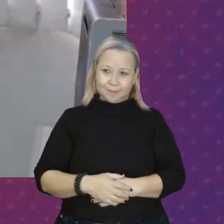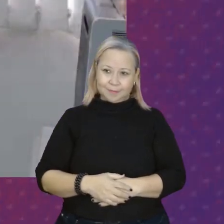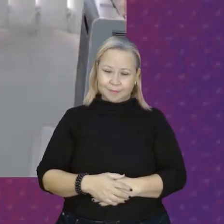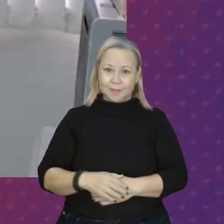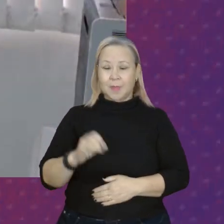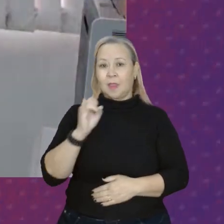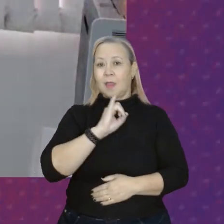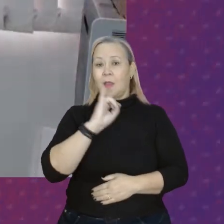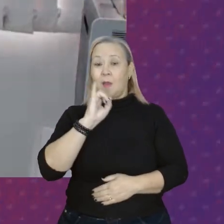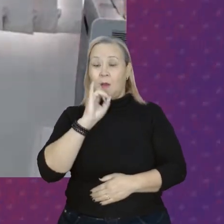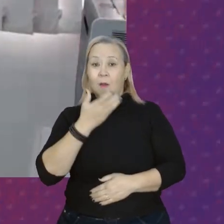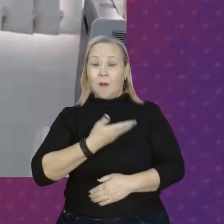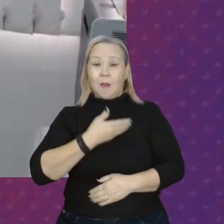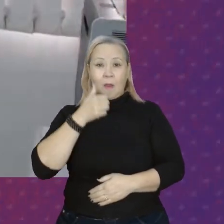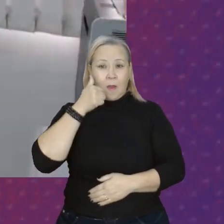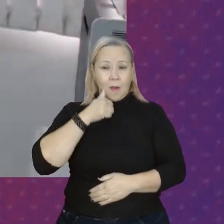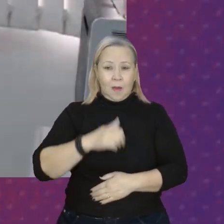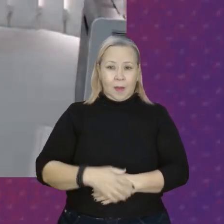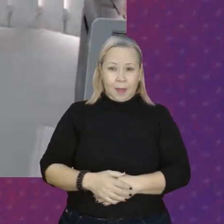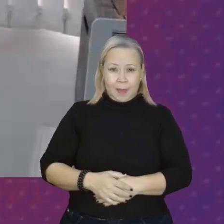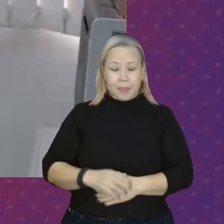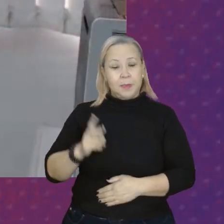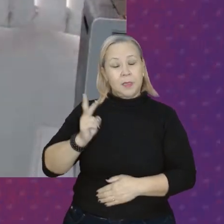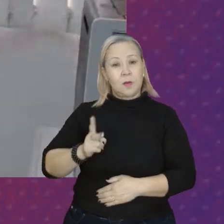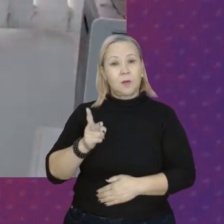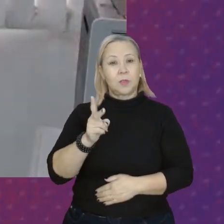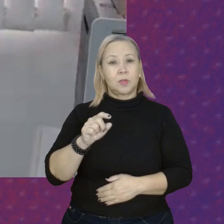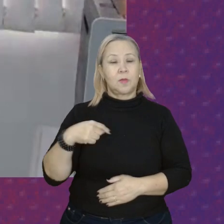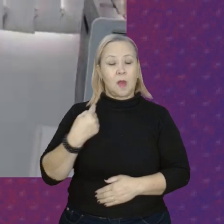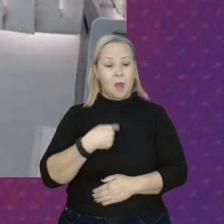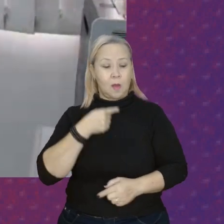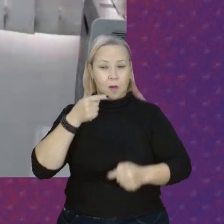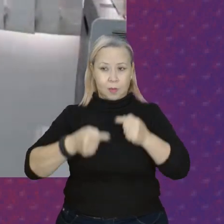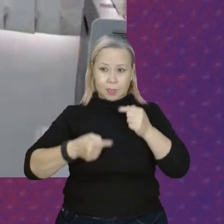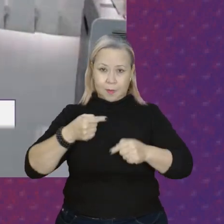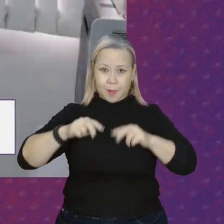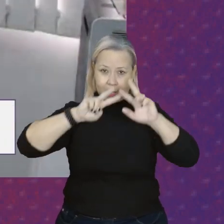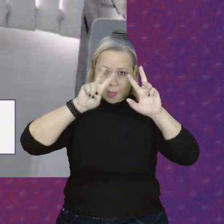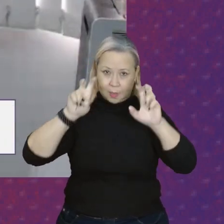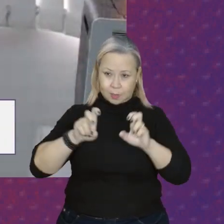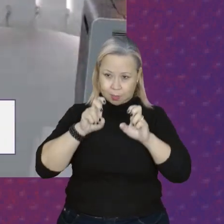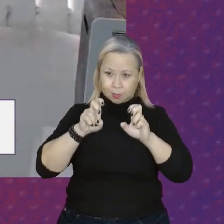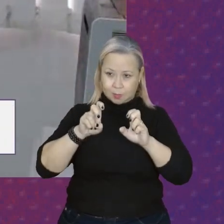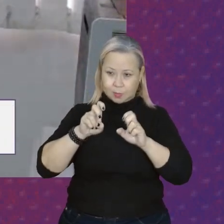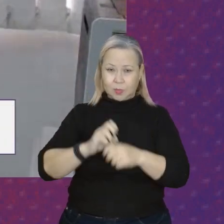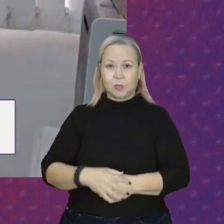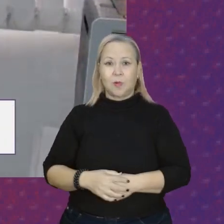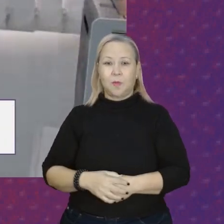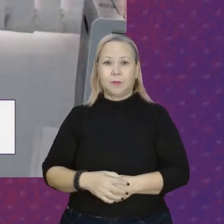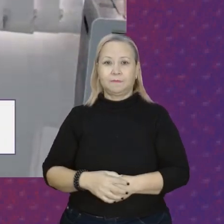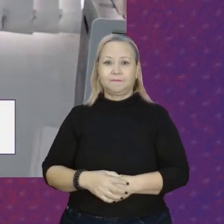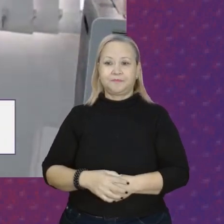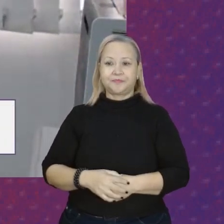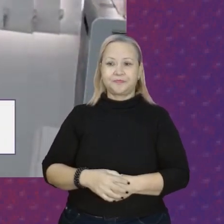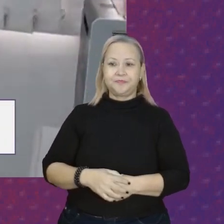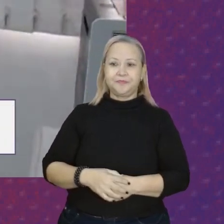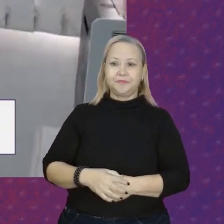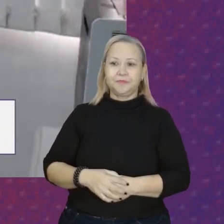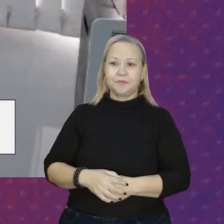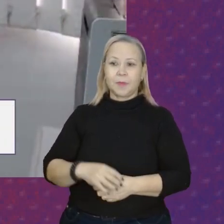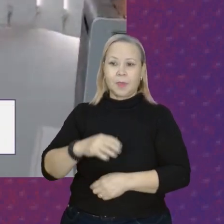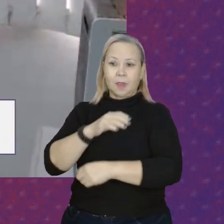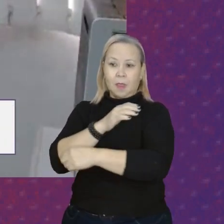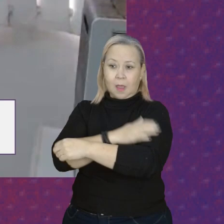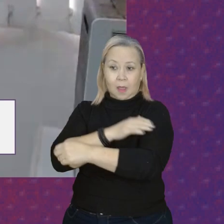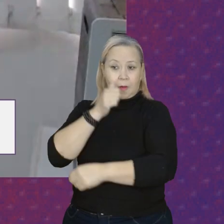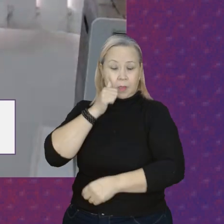Olá, companheiras! E, dando continuidade ao nosso debate sobre a feminização da educação, nesta aula 4,